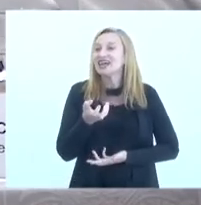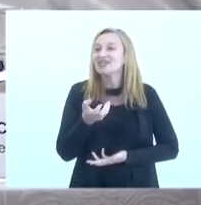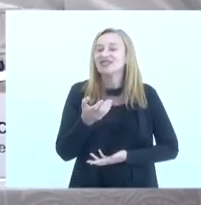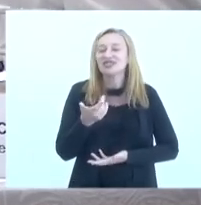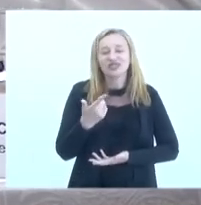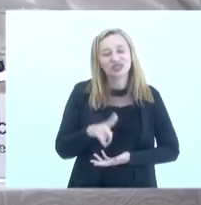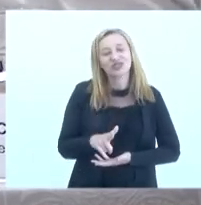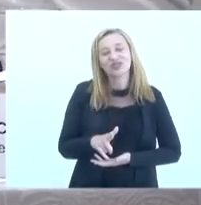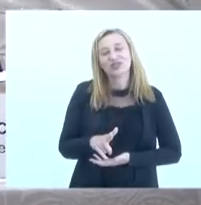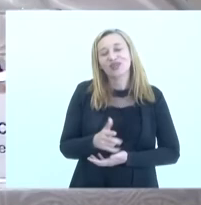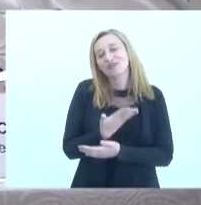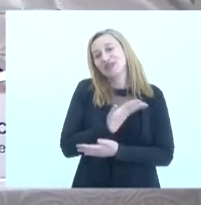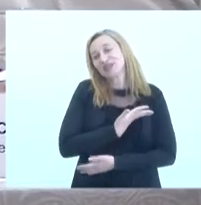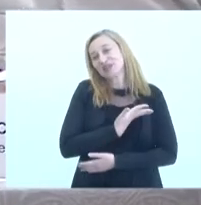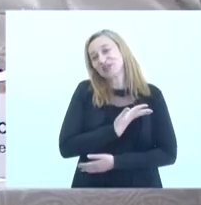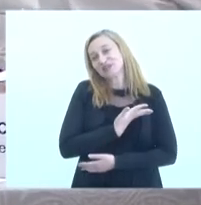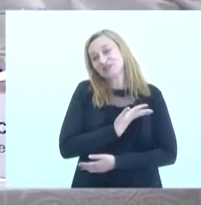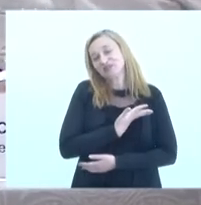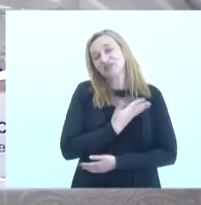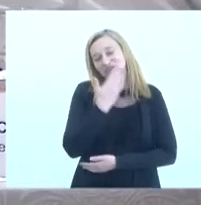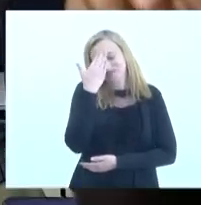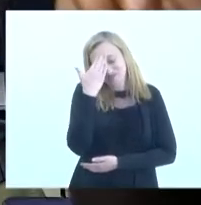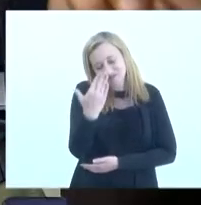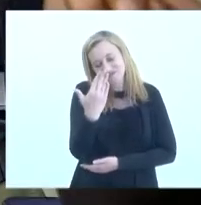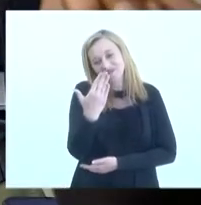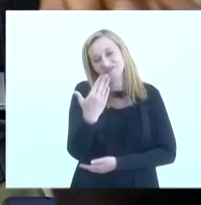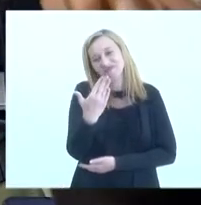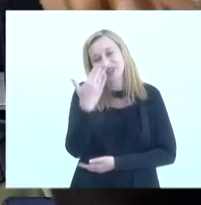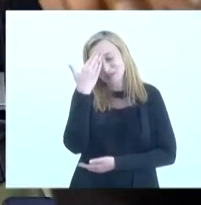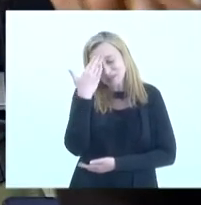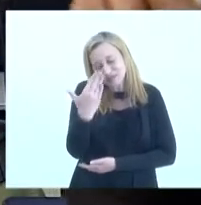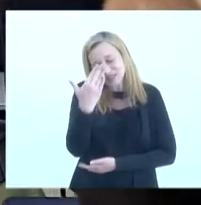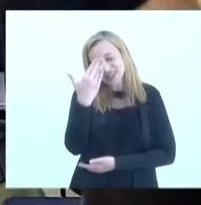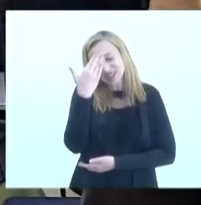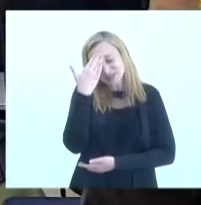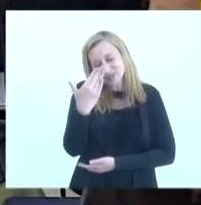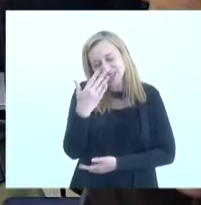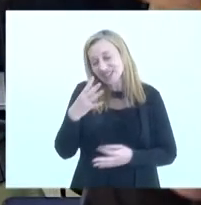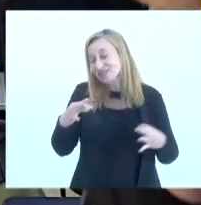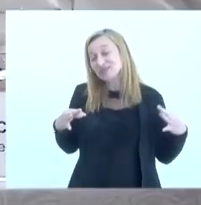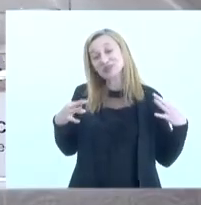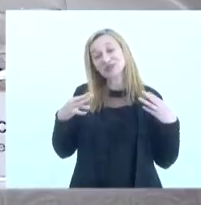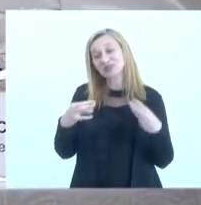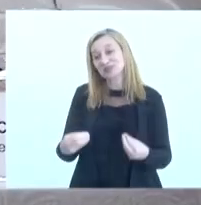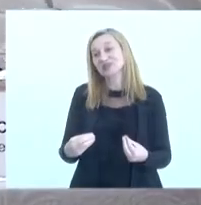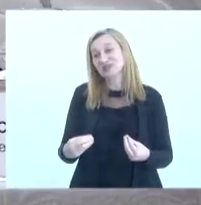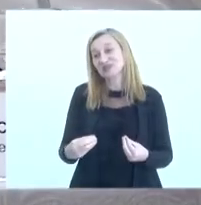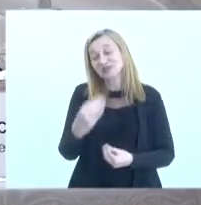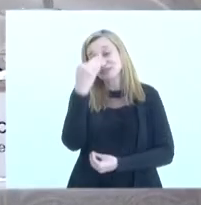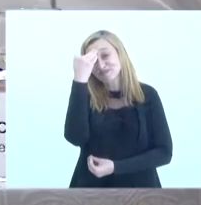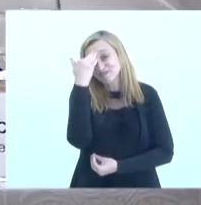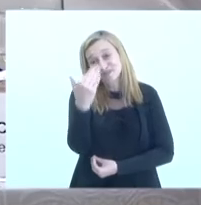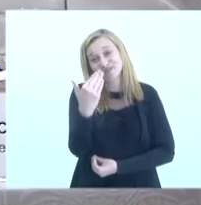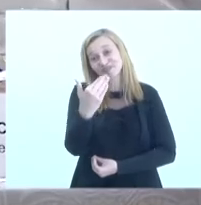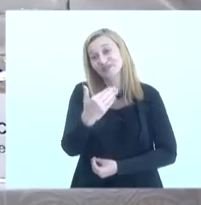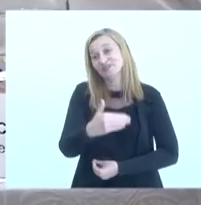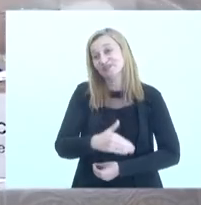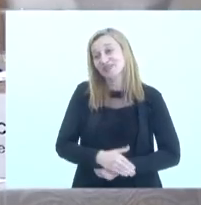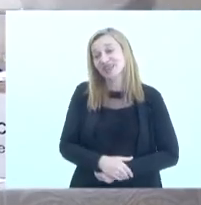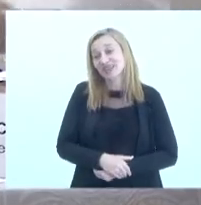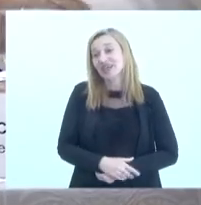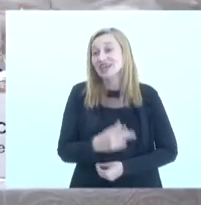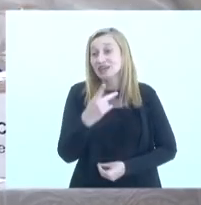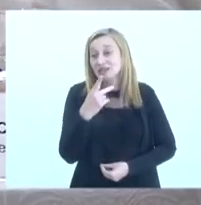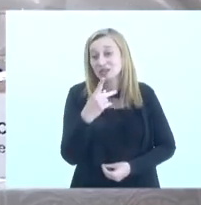mais uma vez, amigo, muito obrigado. Muito obrigado por tudo, muito obrigado pela